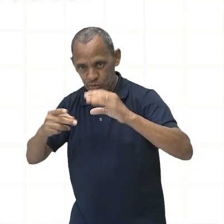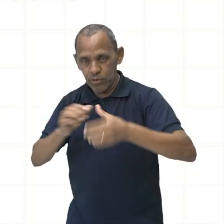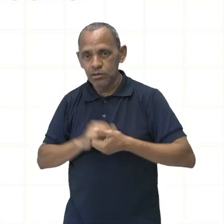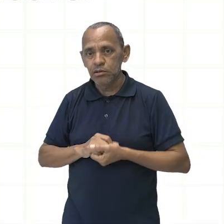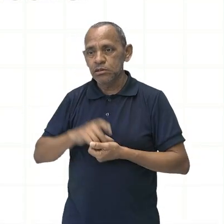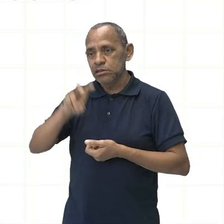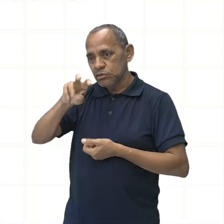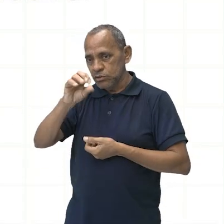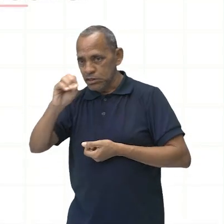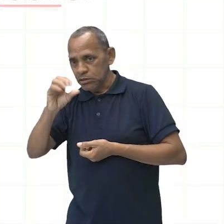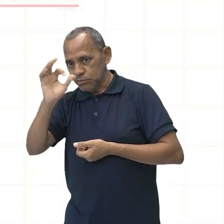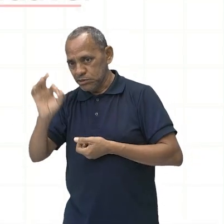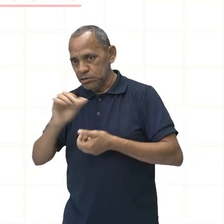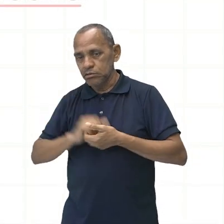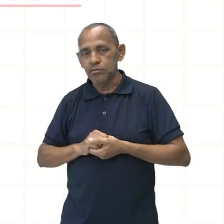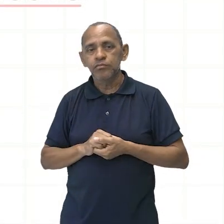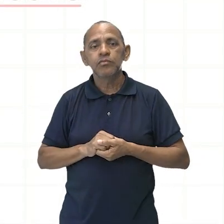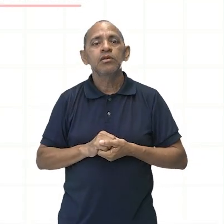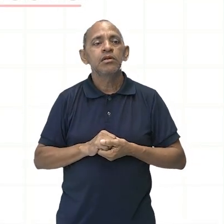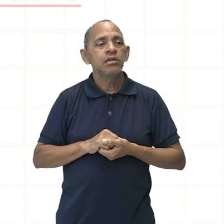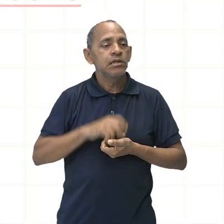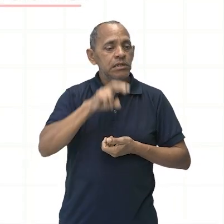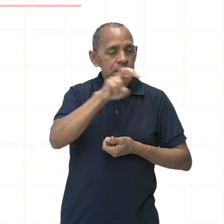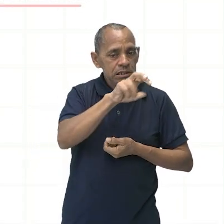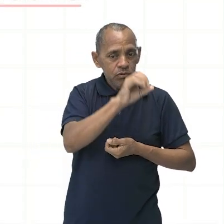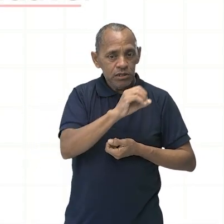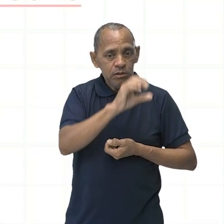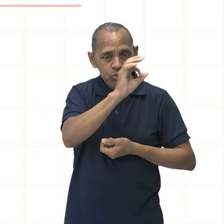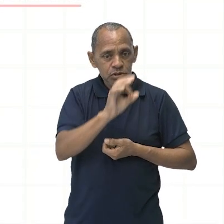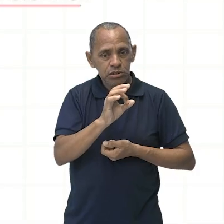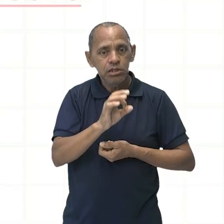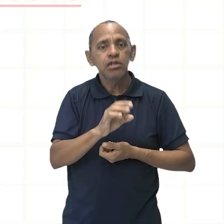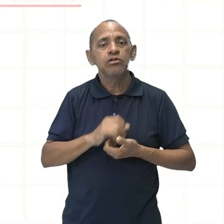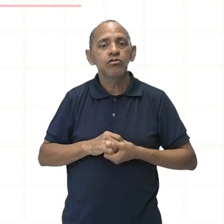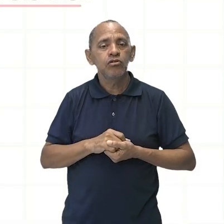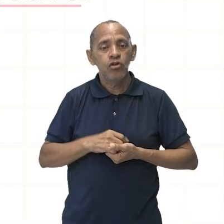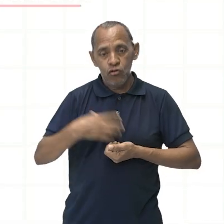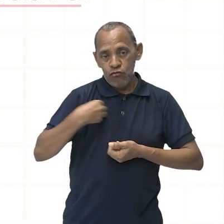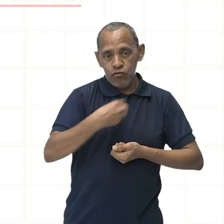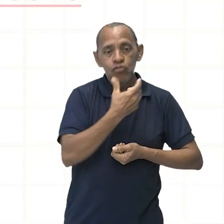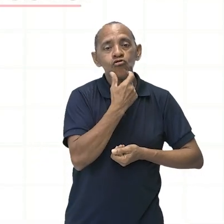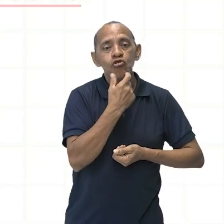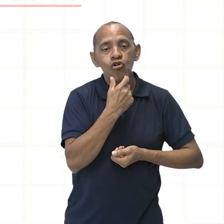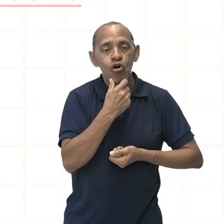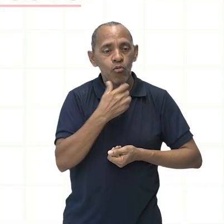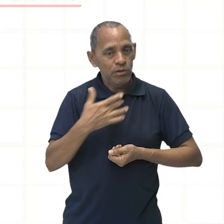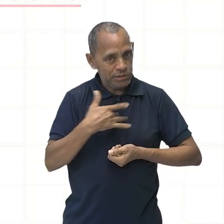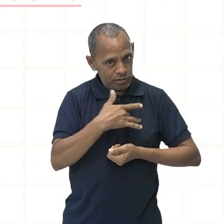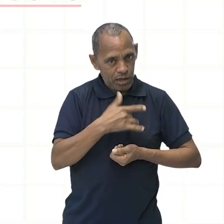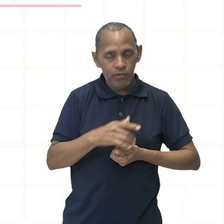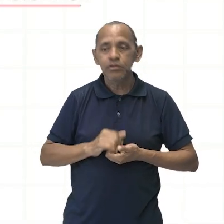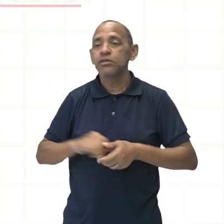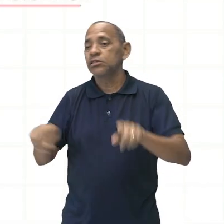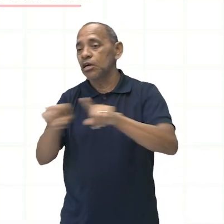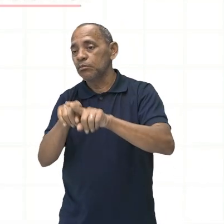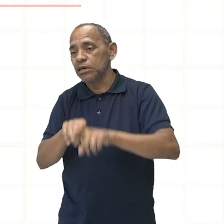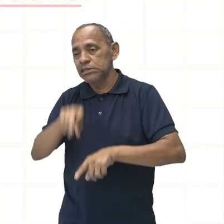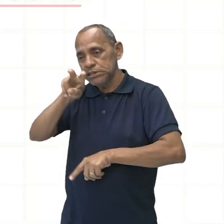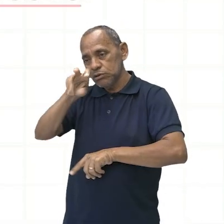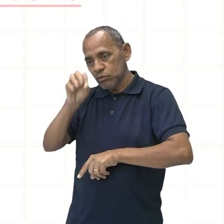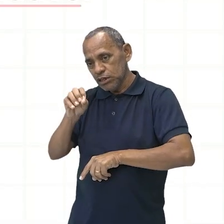de ter um filho homem saudável, bem como também tem 50% de ter uma filha